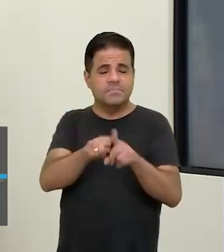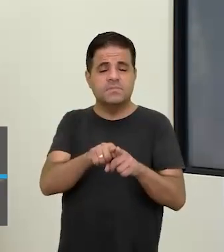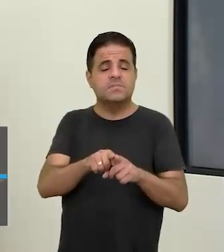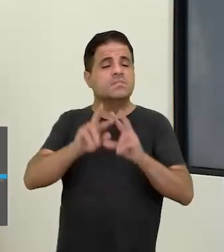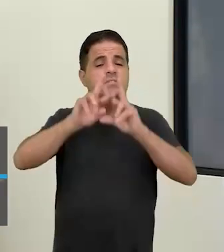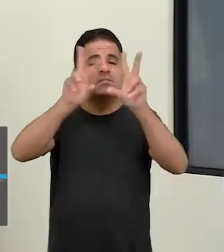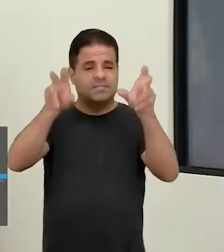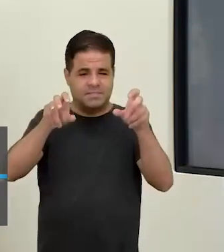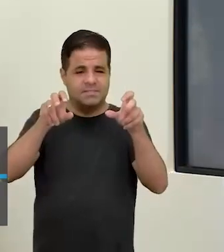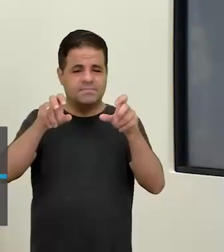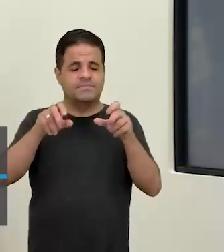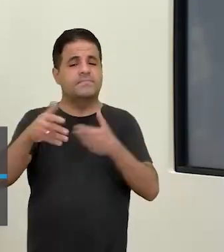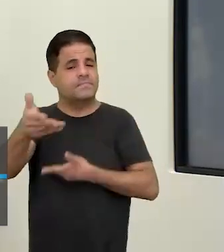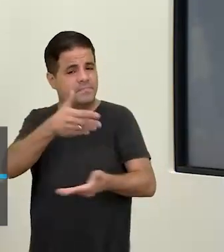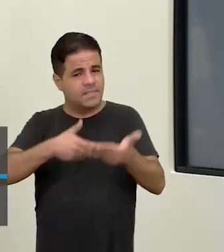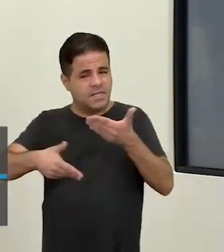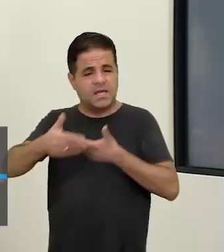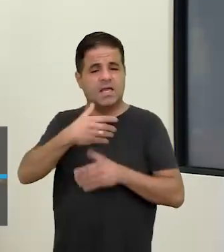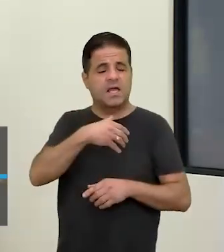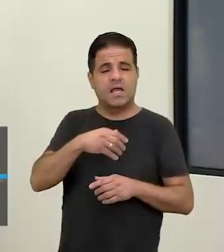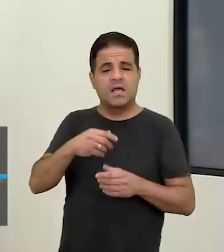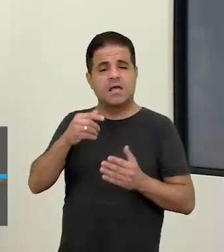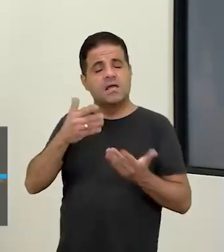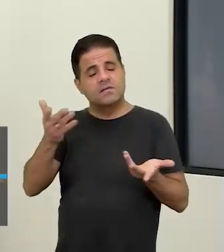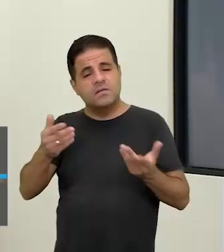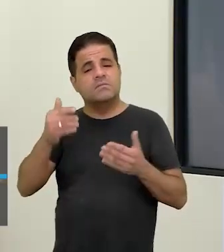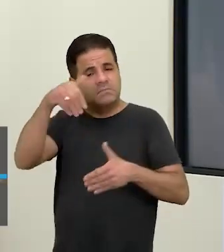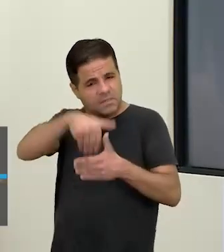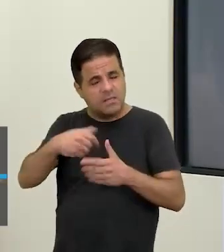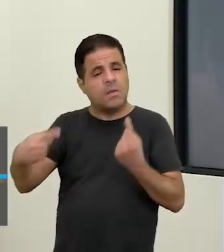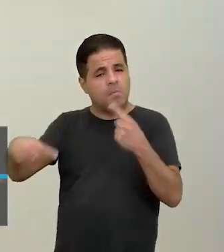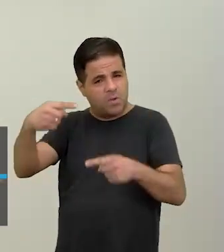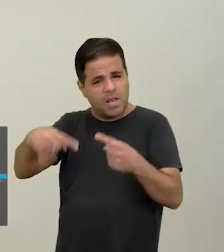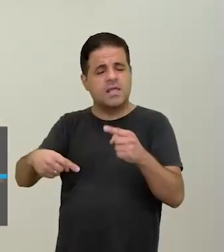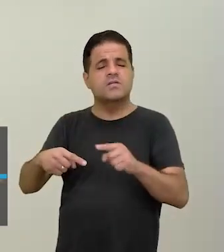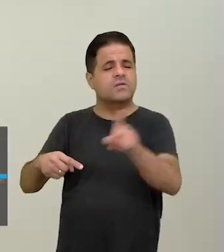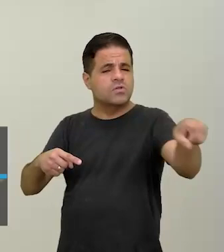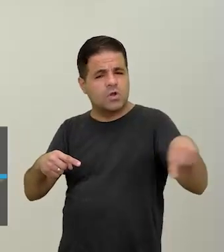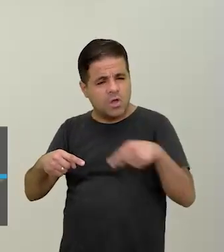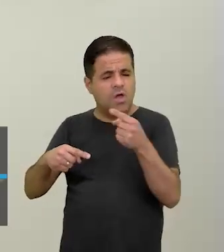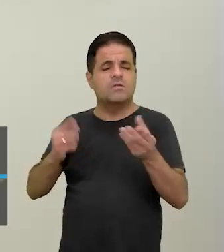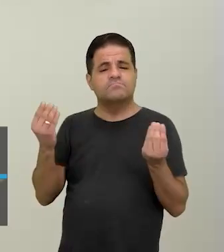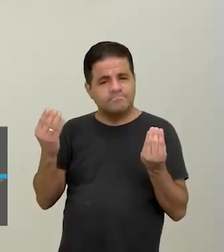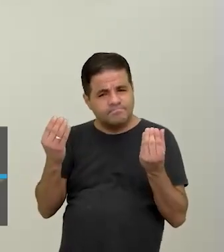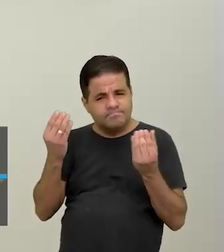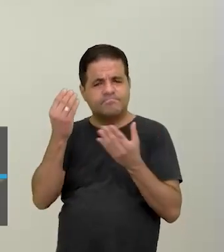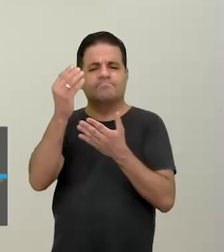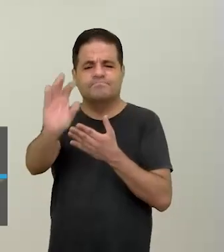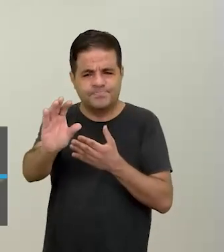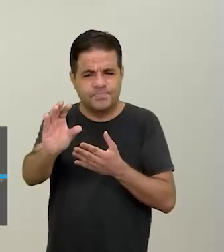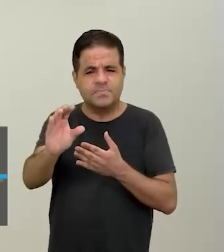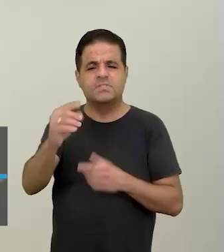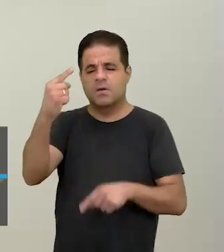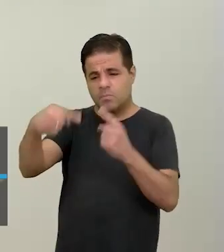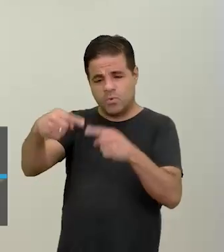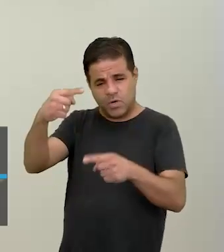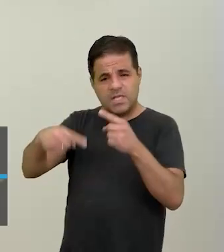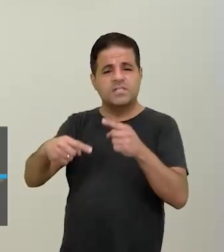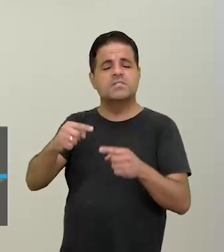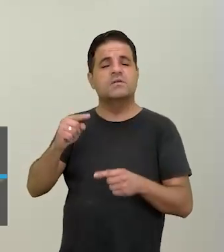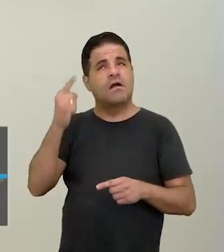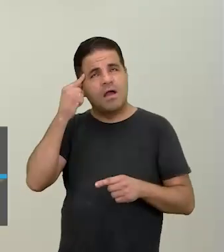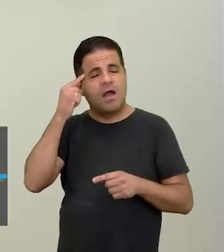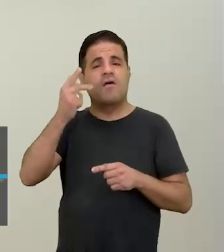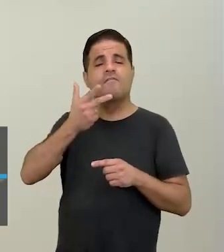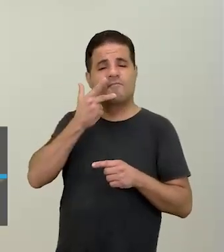a respeito dessas relações entre fins e meios da política. E aí, como a gente está colocando aqui que justamente a política,